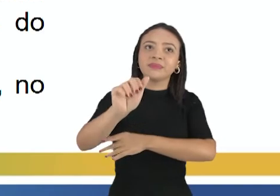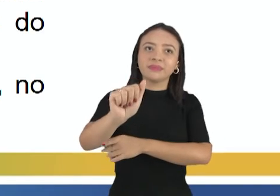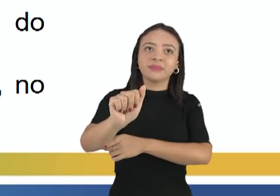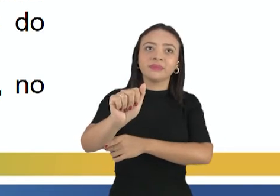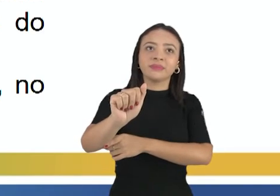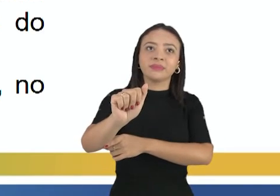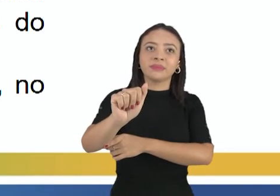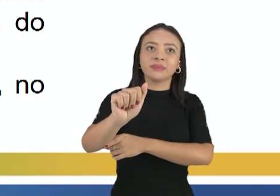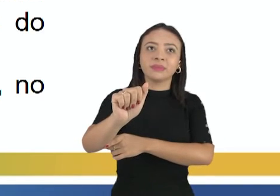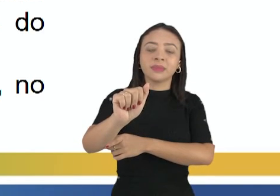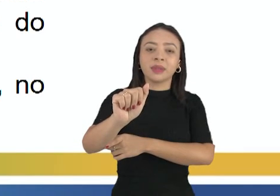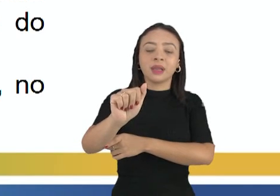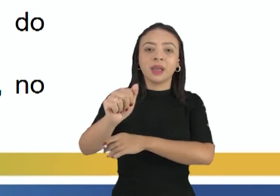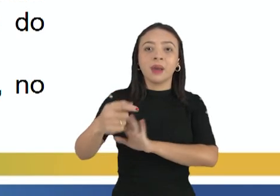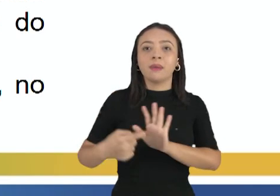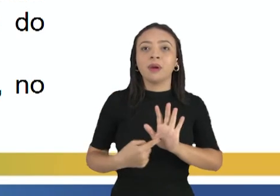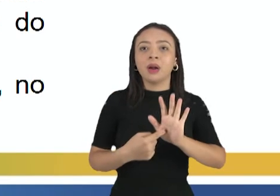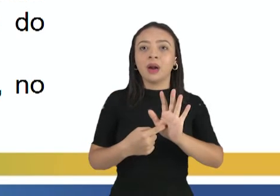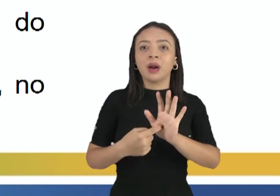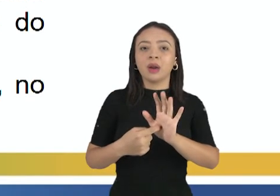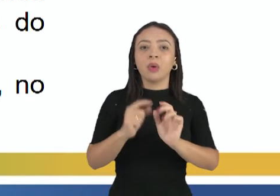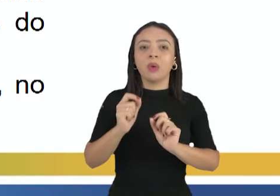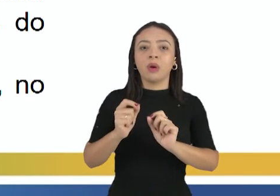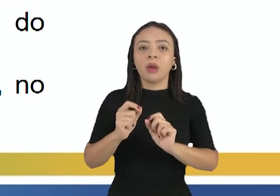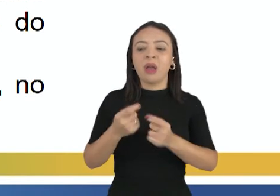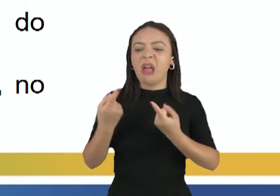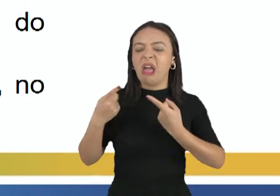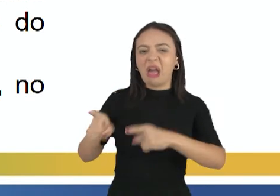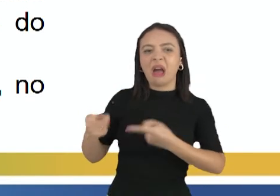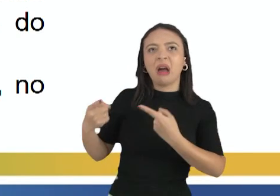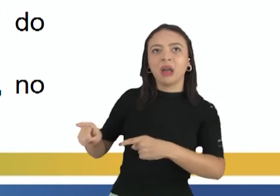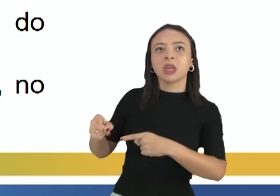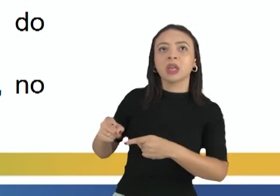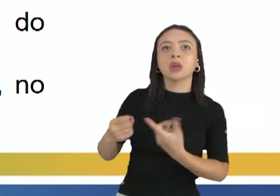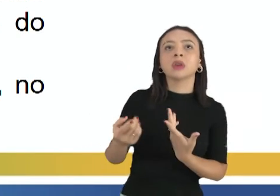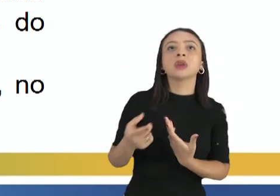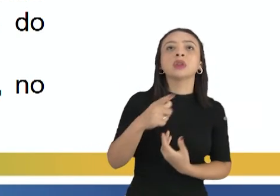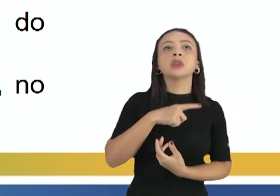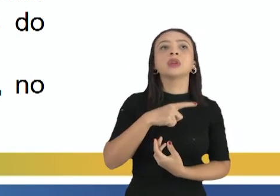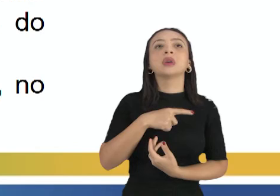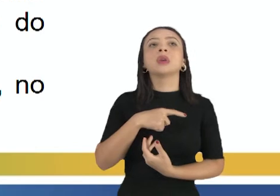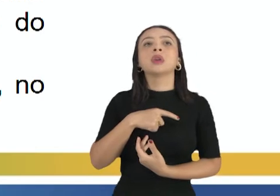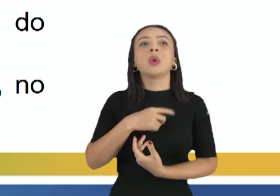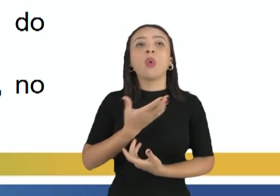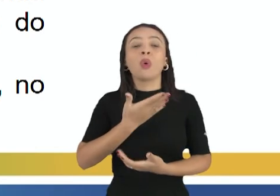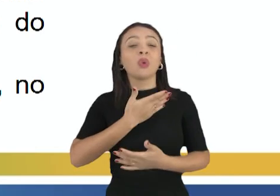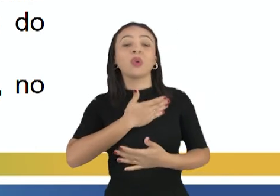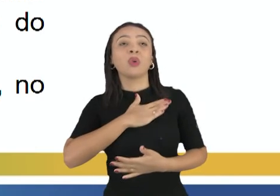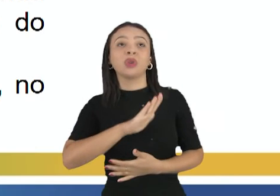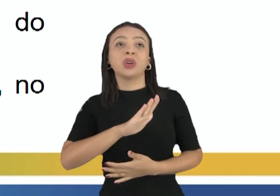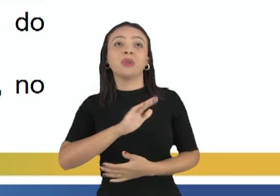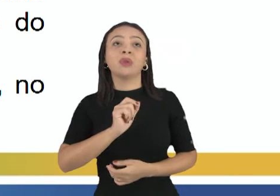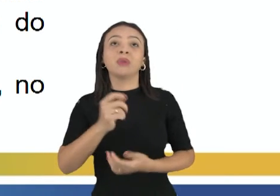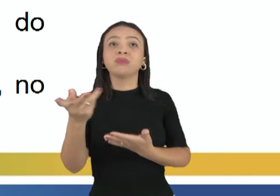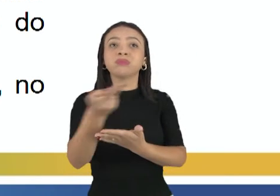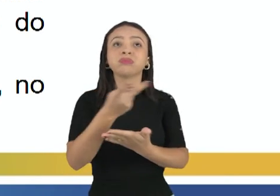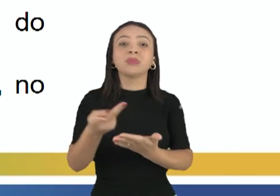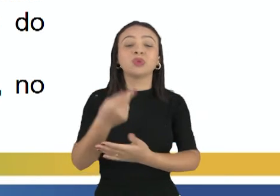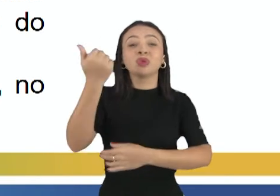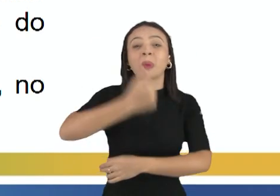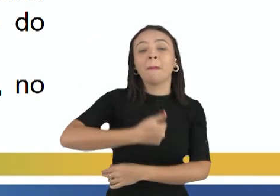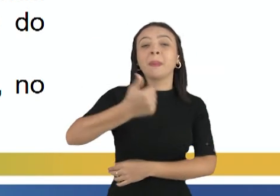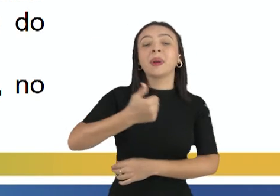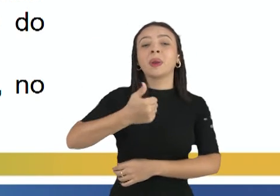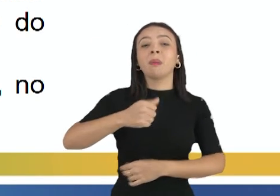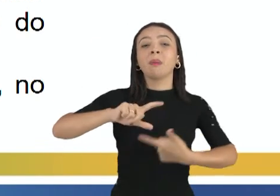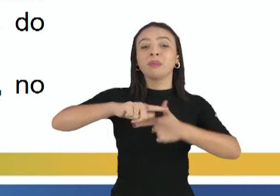a reação aos ataques que os últimos parnasianos dirigiam contra a obra incipiente dos primeiros